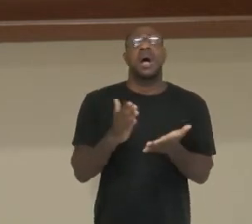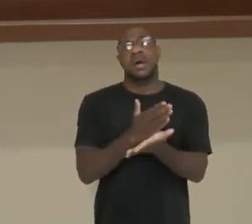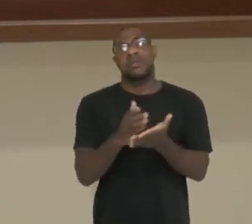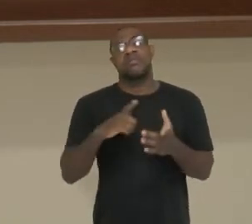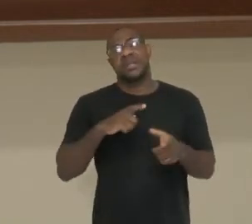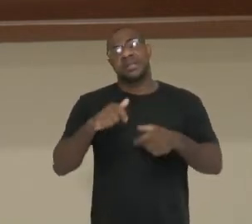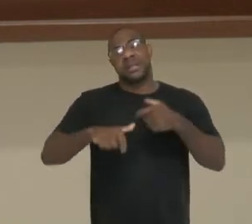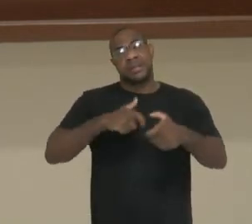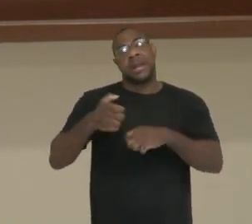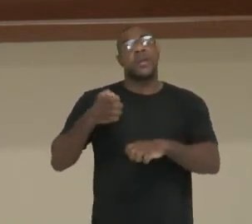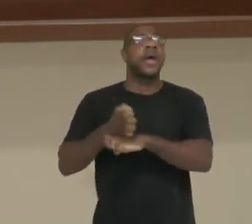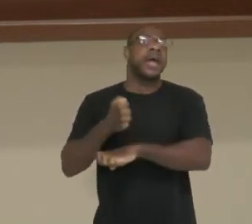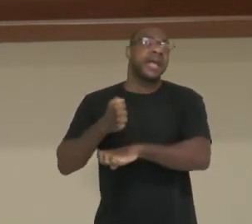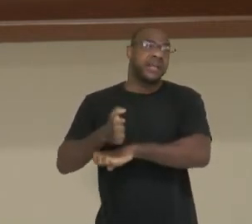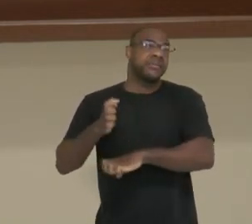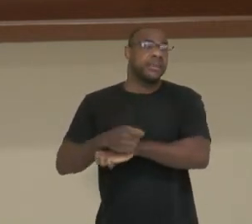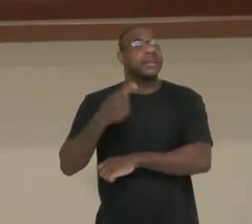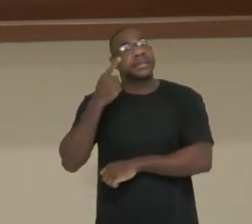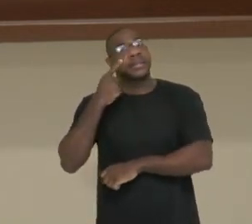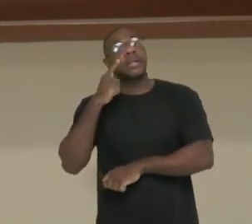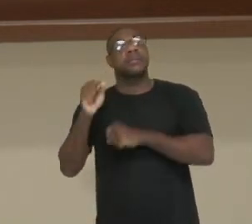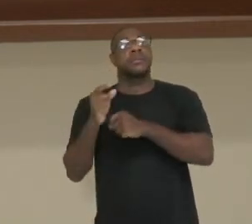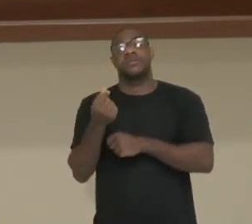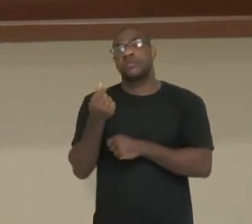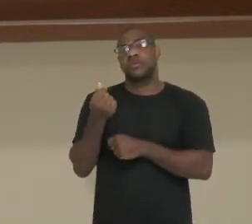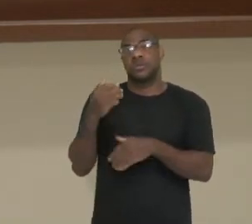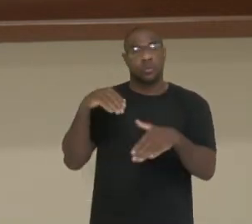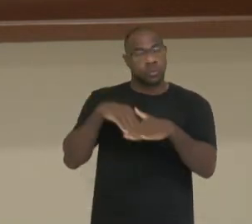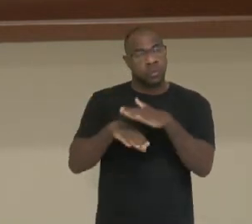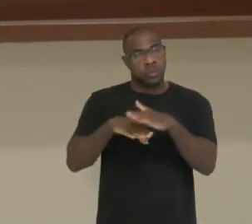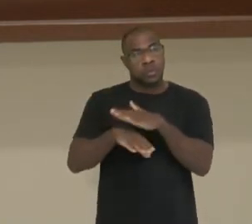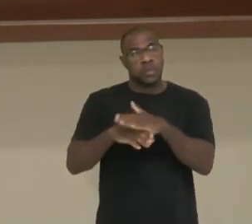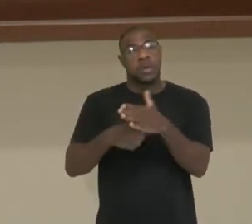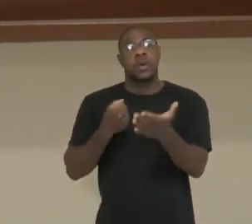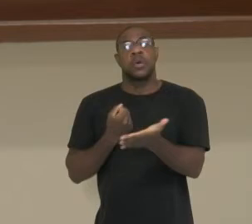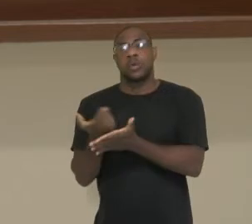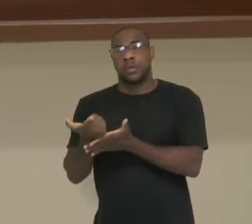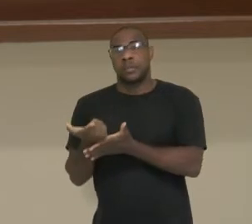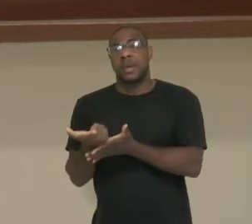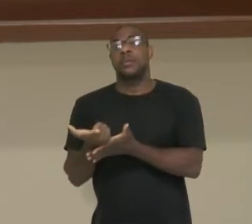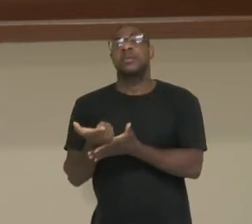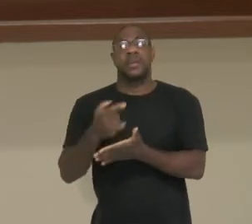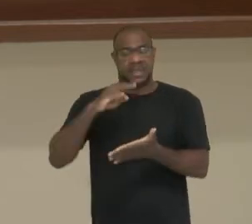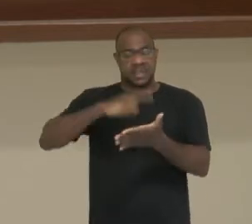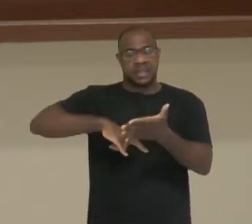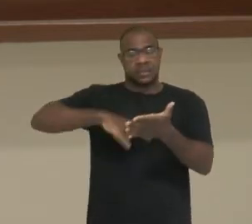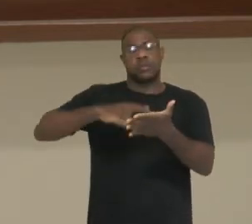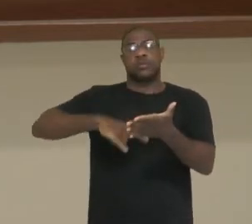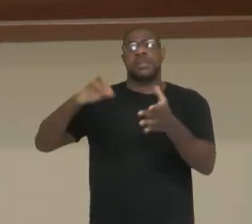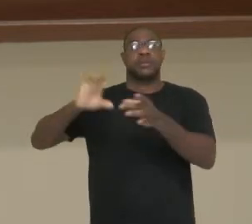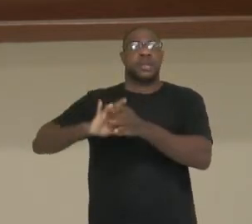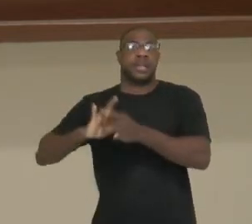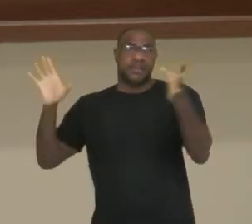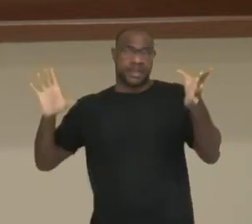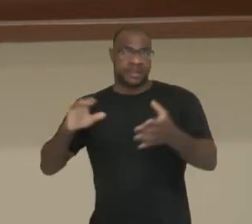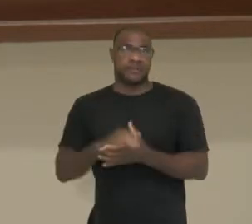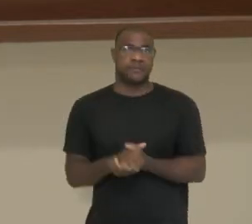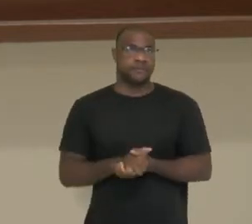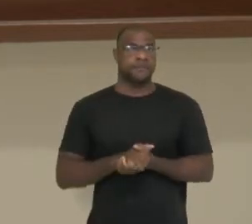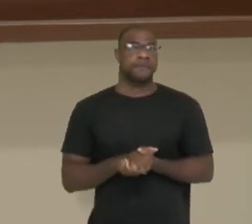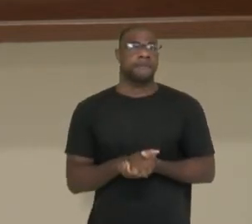trabalhos extras para tentar juntar dinheiro e comprar a sua alforria, a sua liberdade.